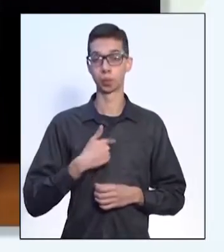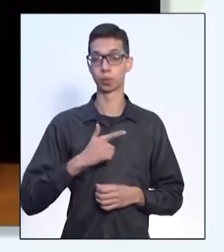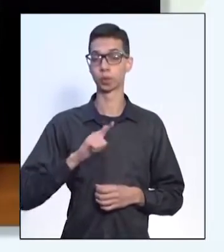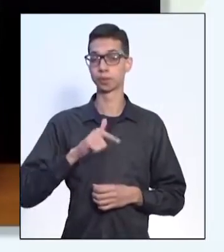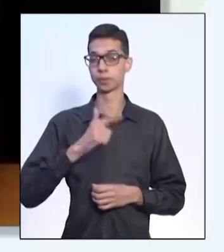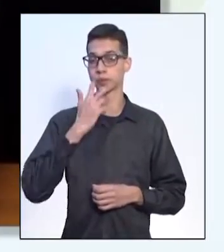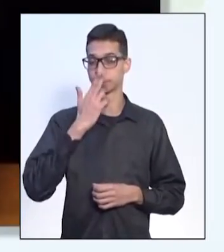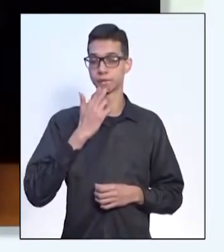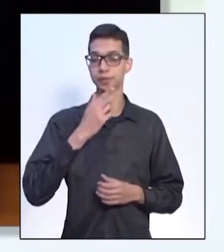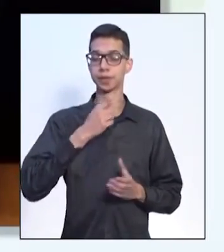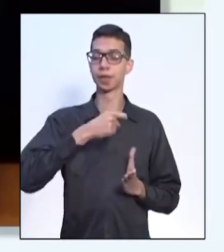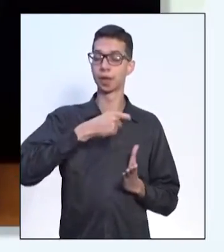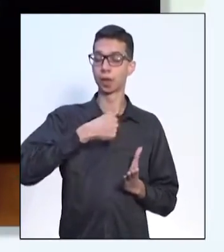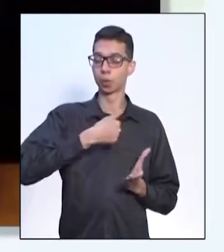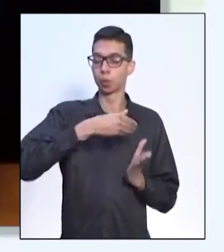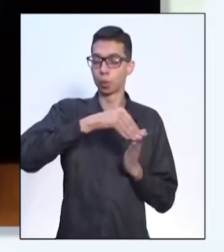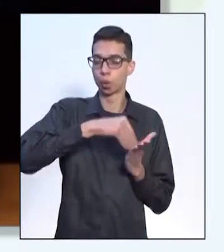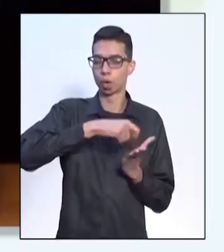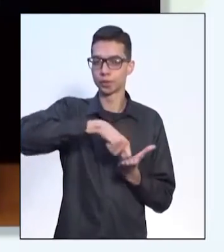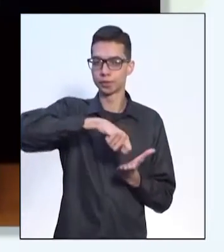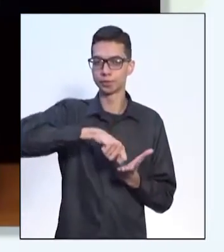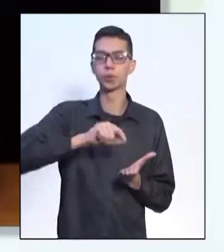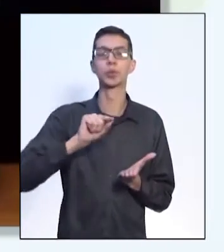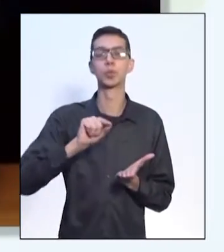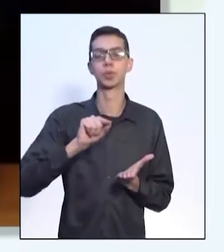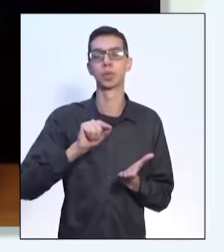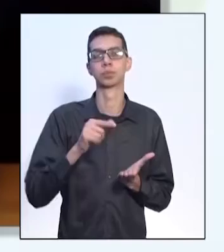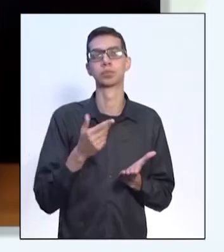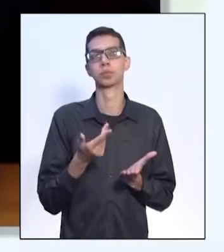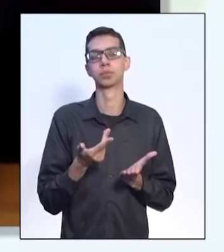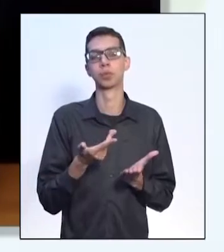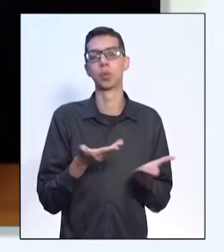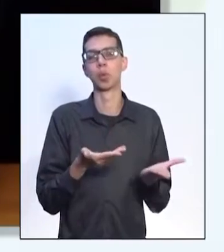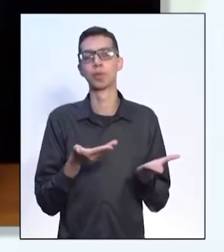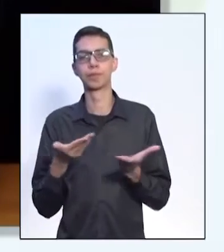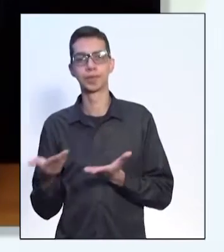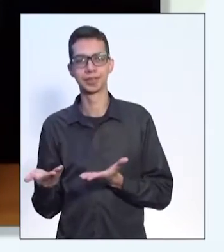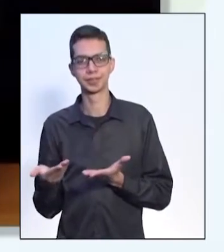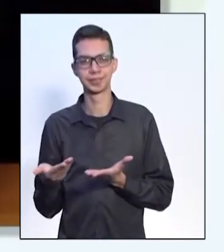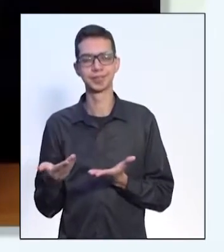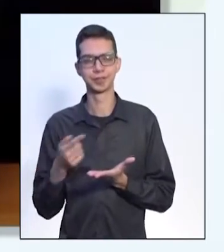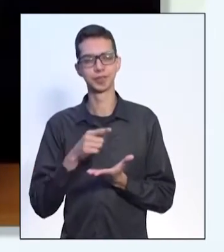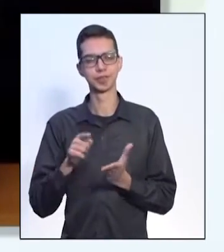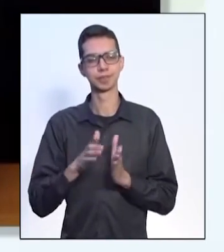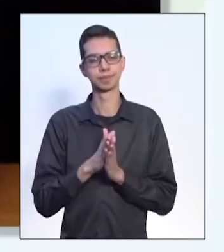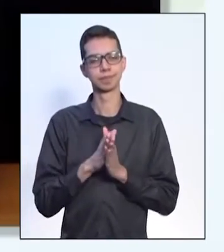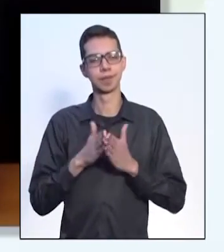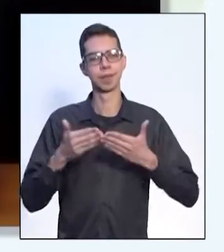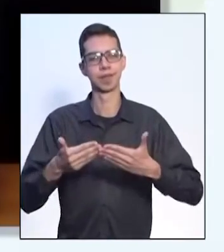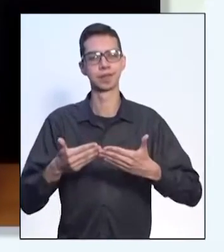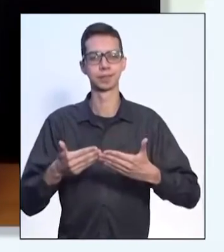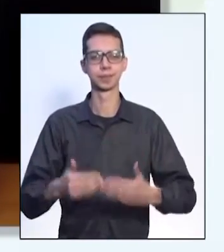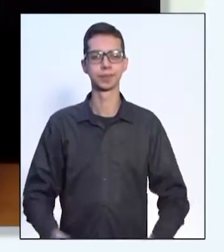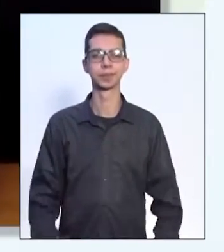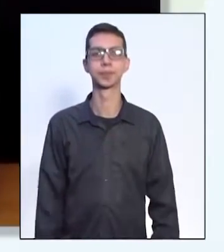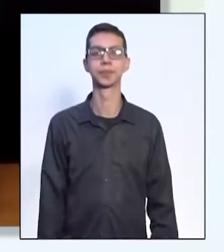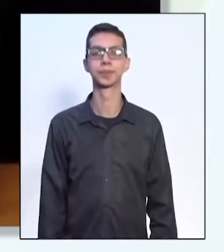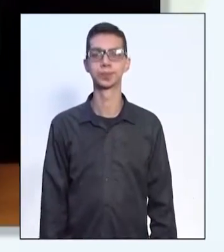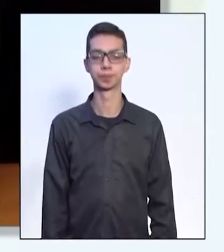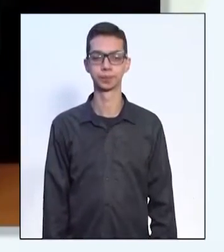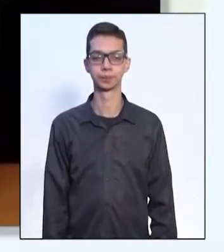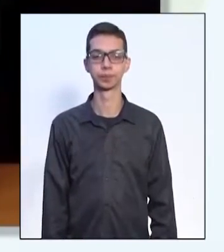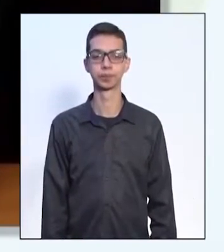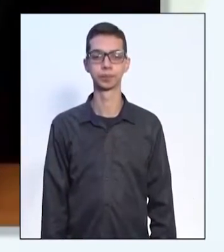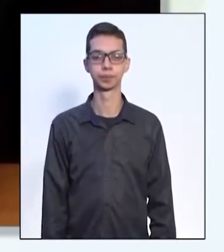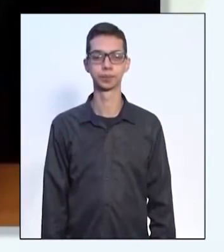para abrir a janela. E aqui eu já vi um negócio que eu não quero que fique pra fora, ó. Essa parte aqui eu não quero que fique pra fora, então já vou fazendo um